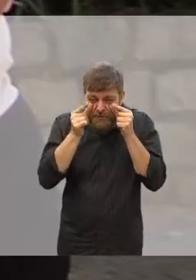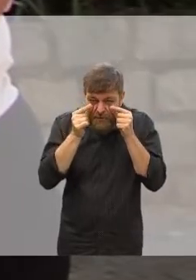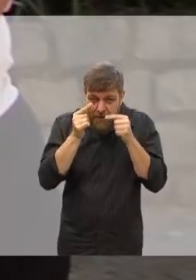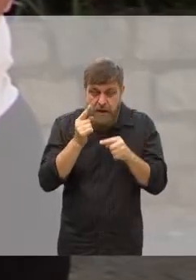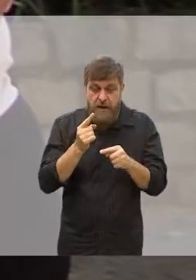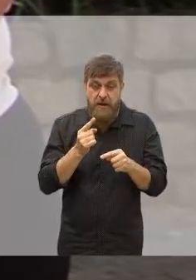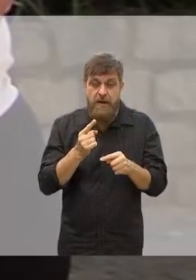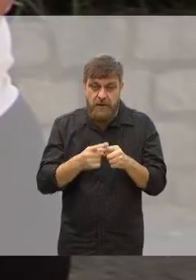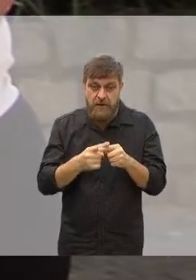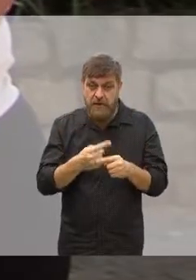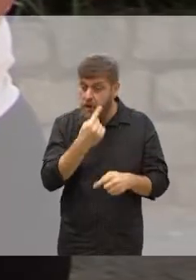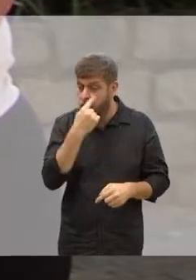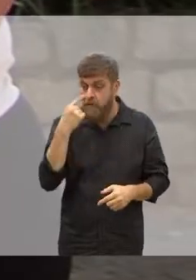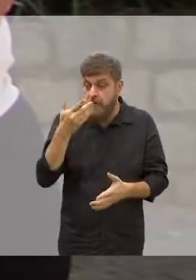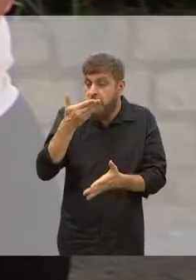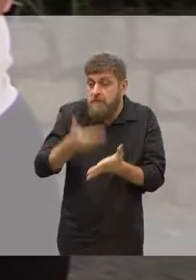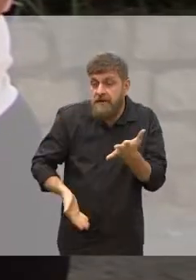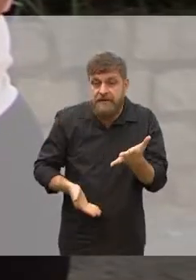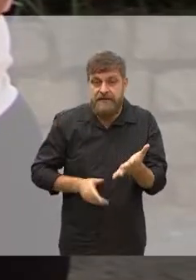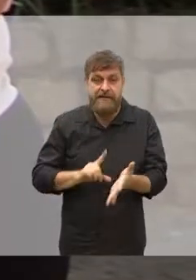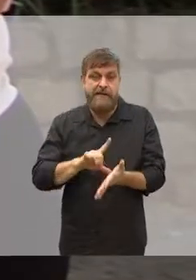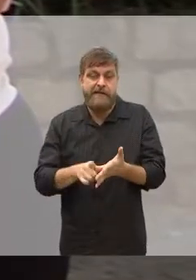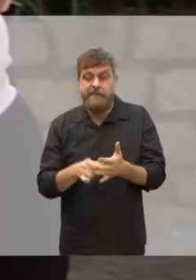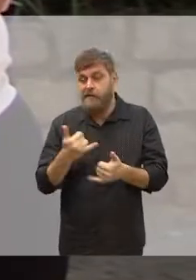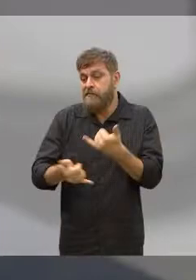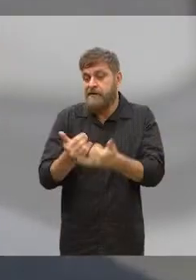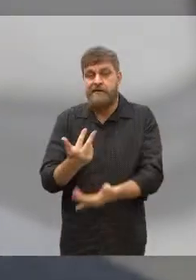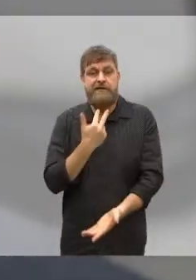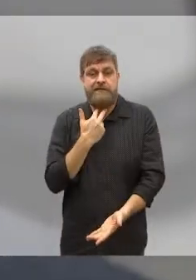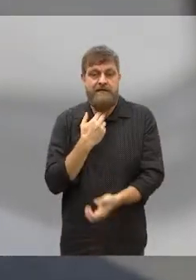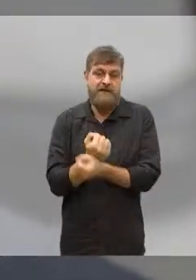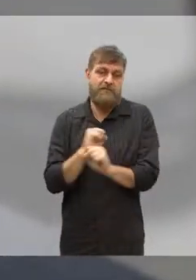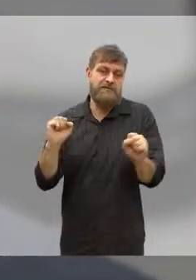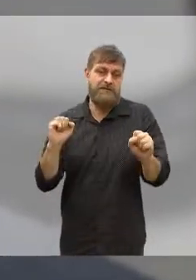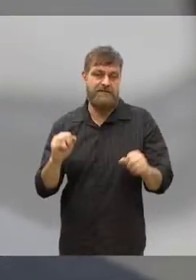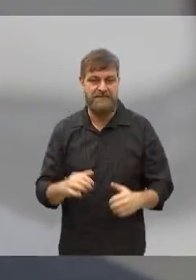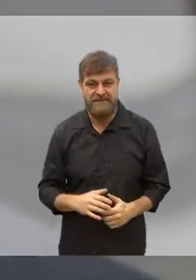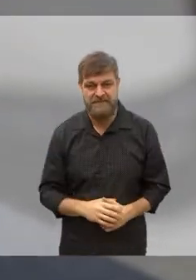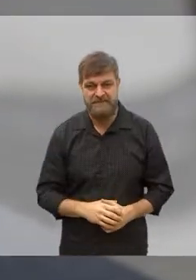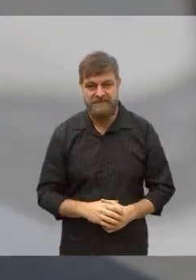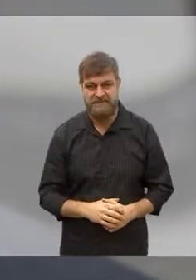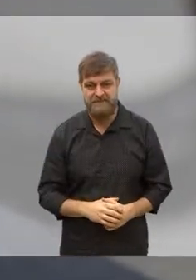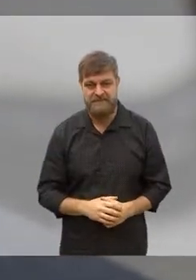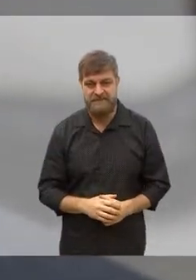você pode perder o olho. Se você perder o olho e nem jogar, você pode.